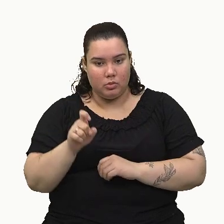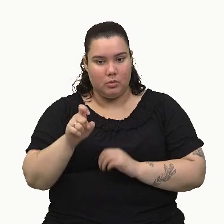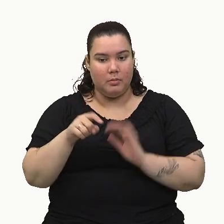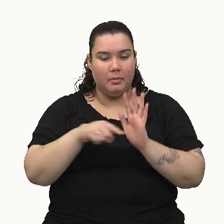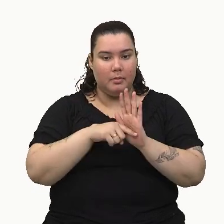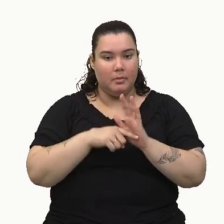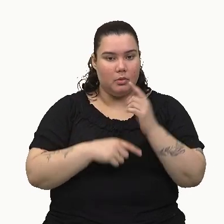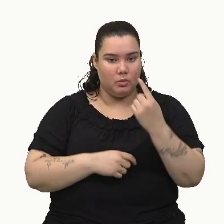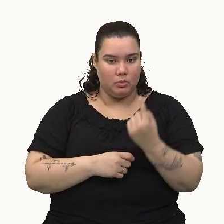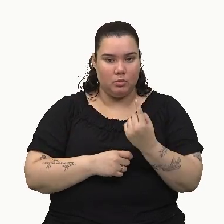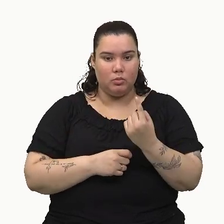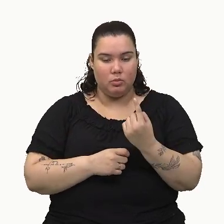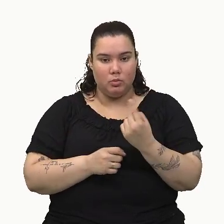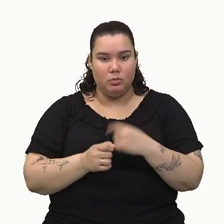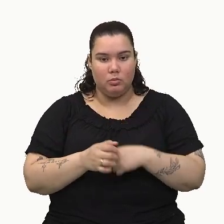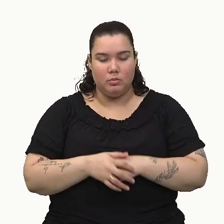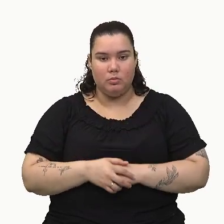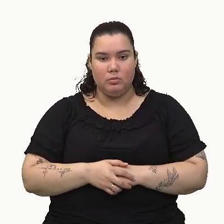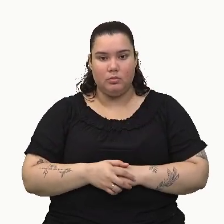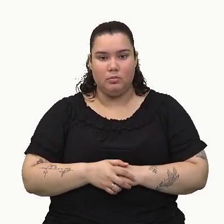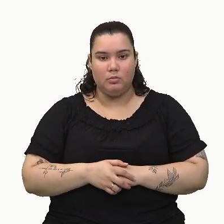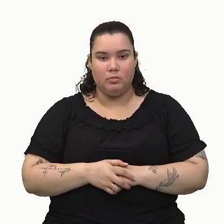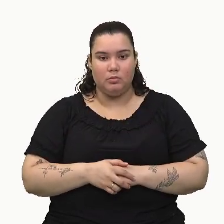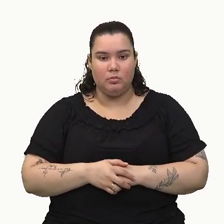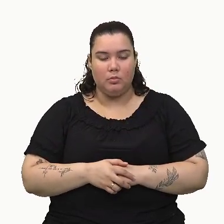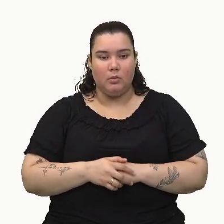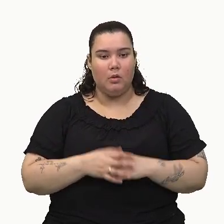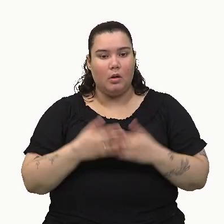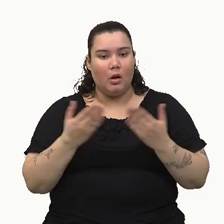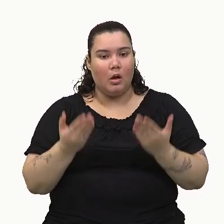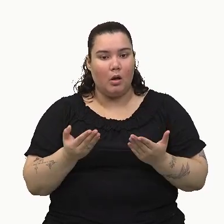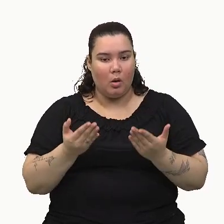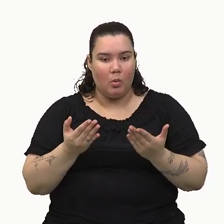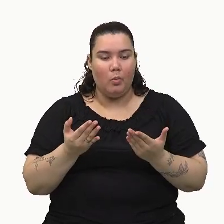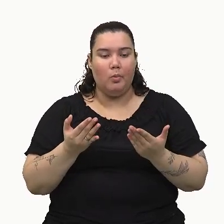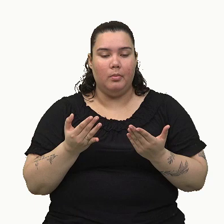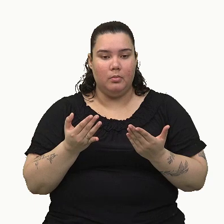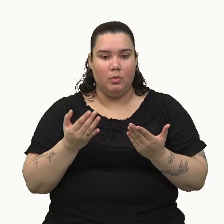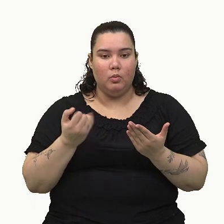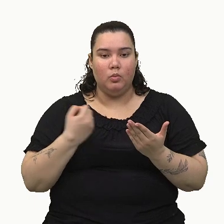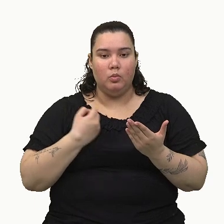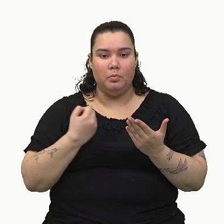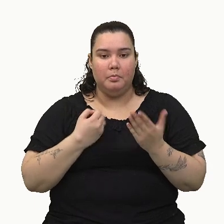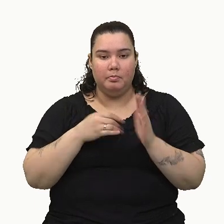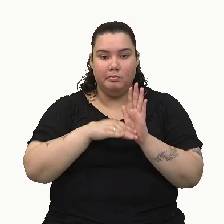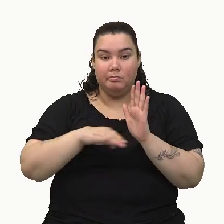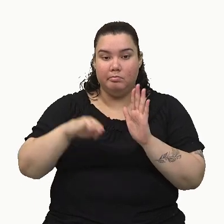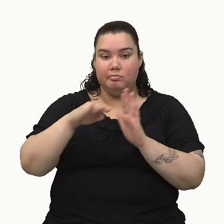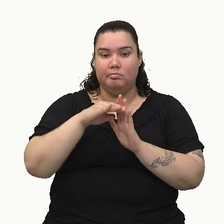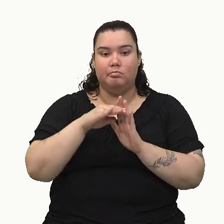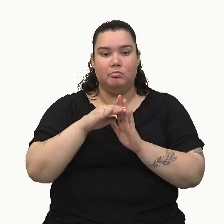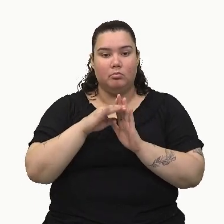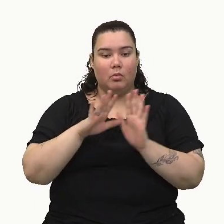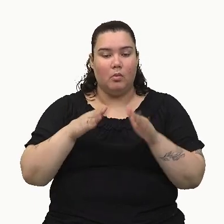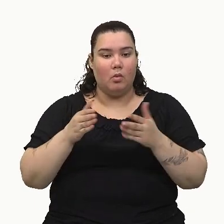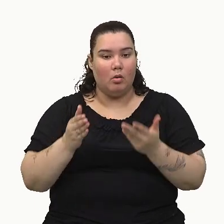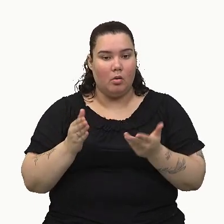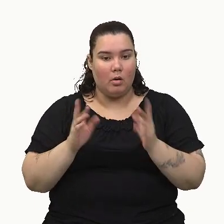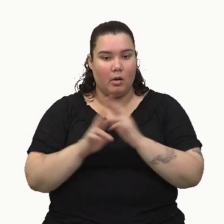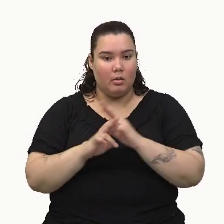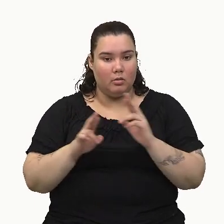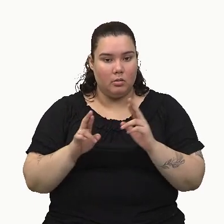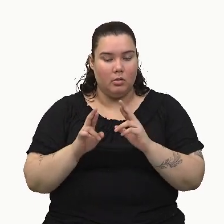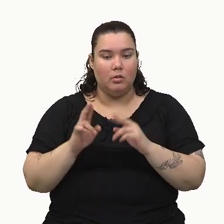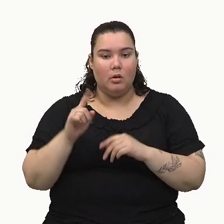1, tá? Então, o maior dos expoentes em relação à letra x é aqui